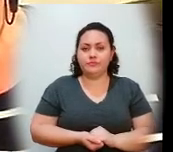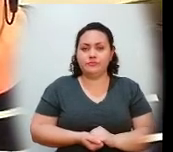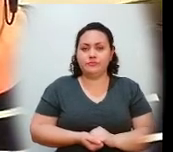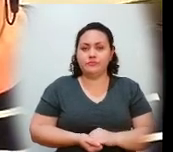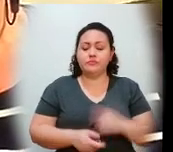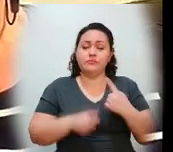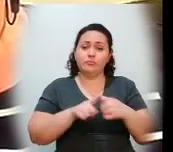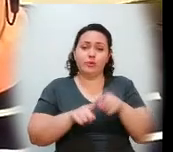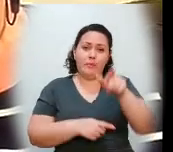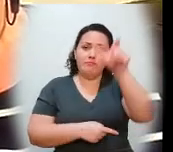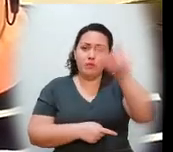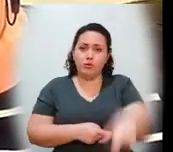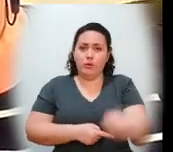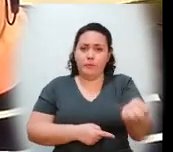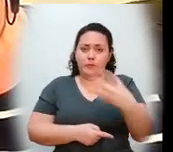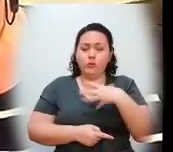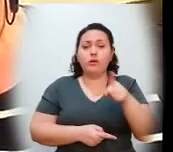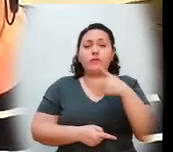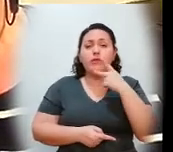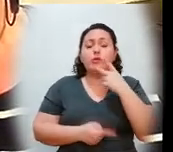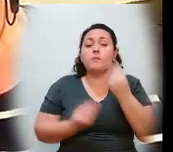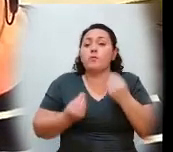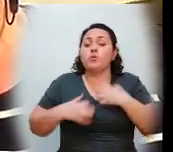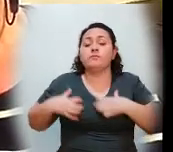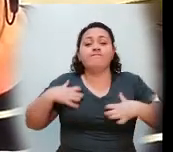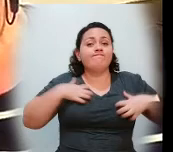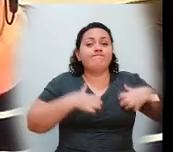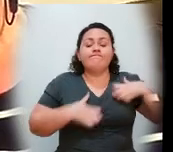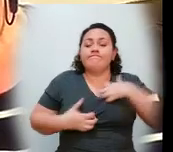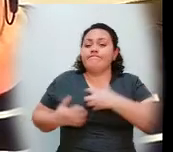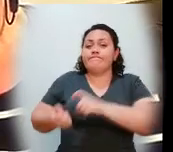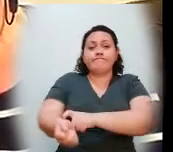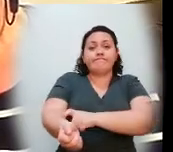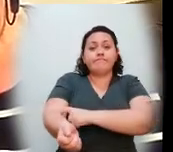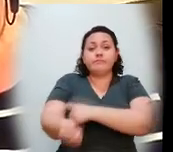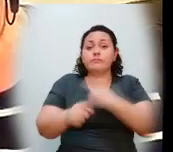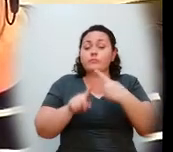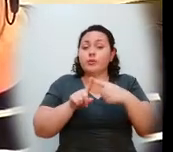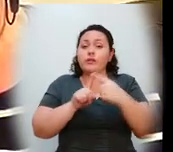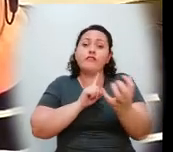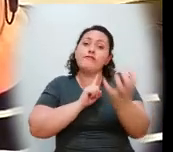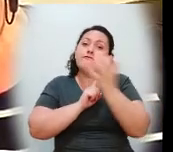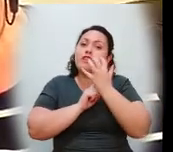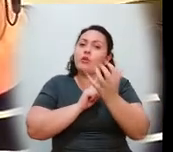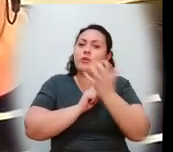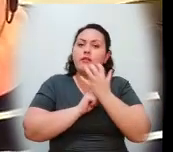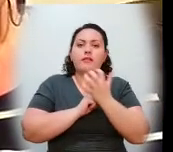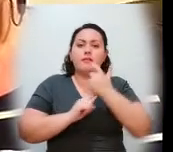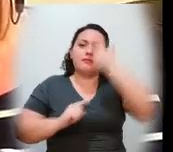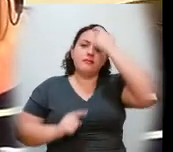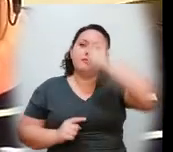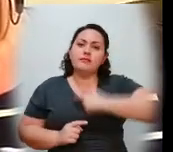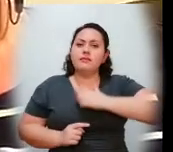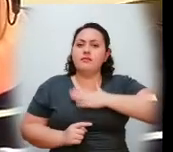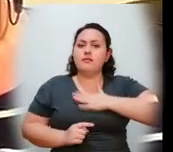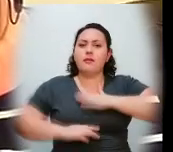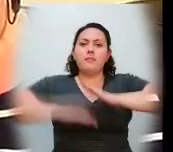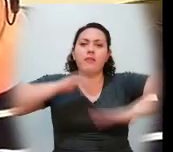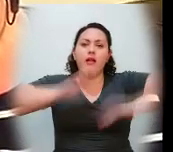esse comentário, colocou que tá muito angustiada com essa questão, porque está interferindo diretamente